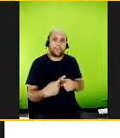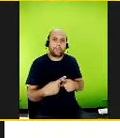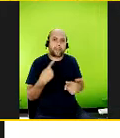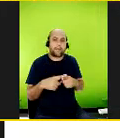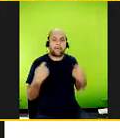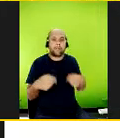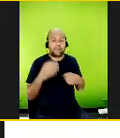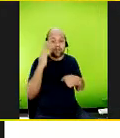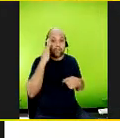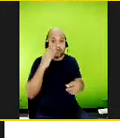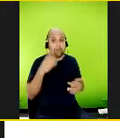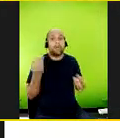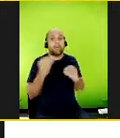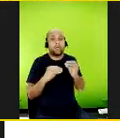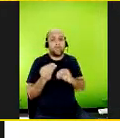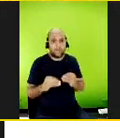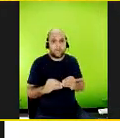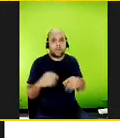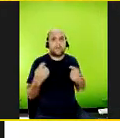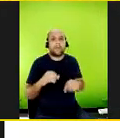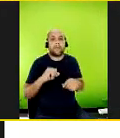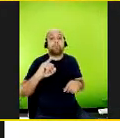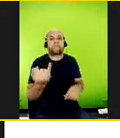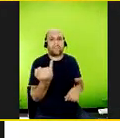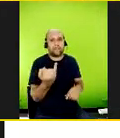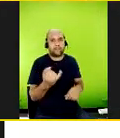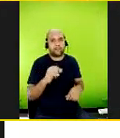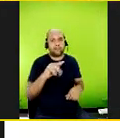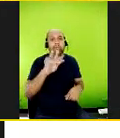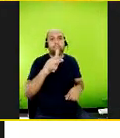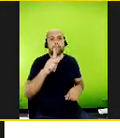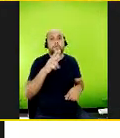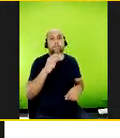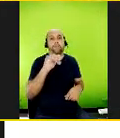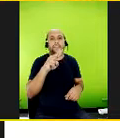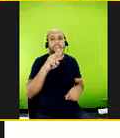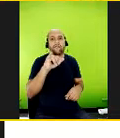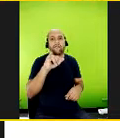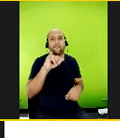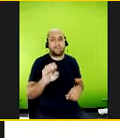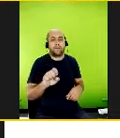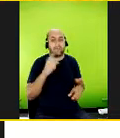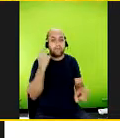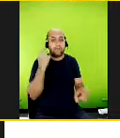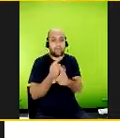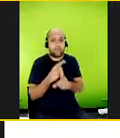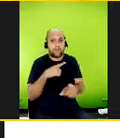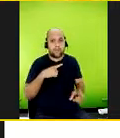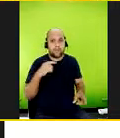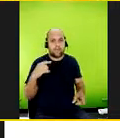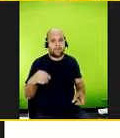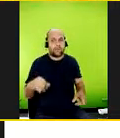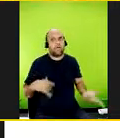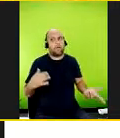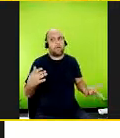que para você construir o seu lugar de fala tem os privilégios e privilégio quando você descobre que tem dói porque você fica pela Peraí